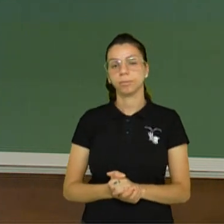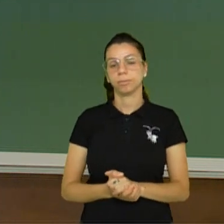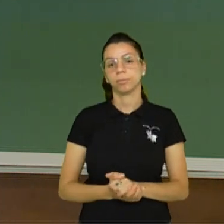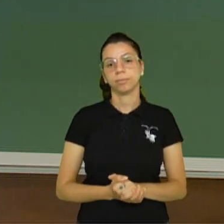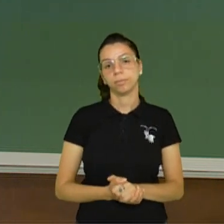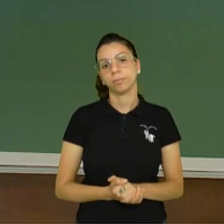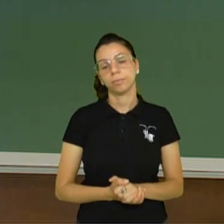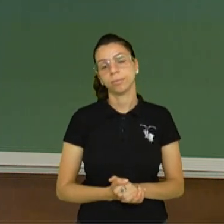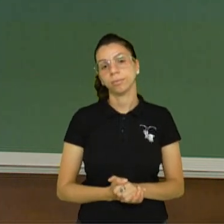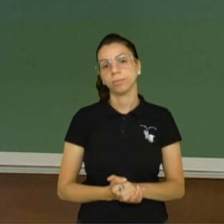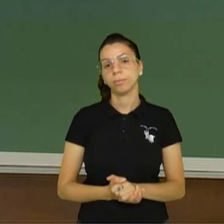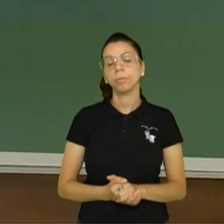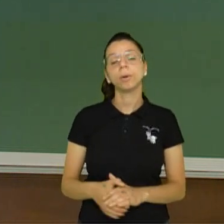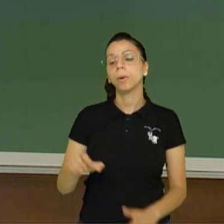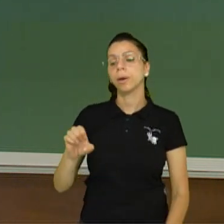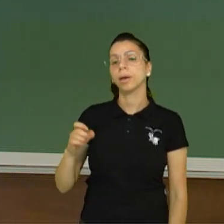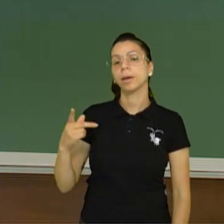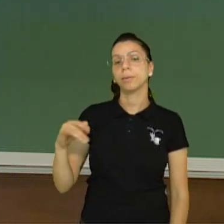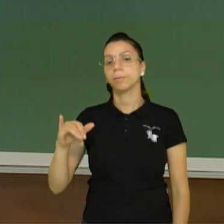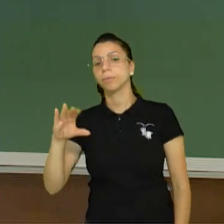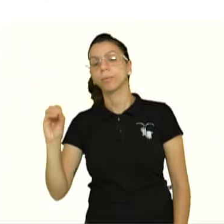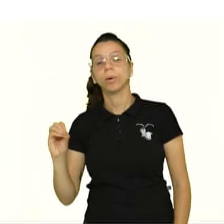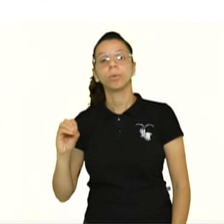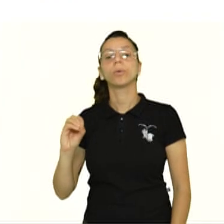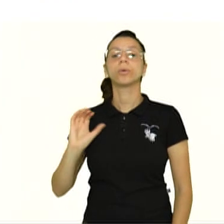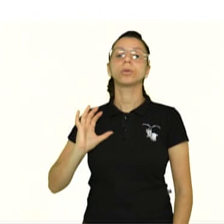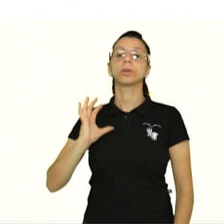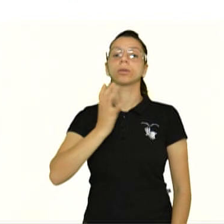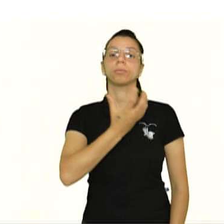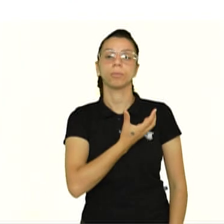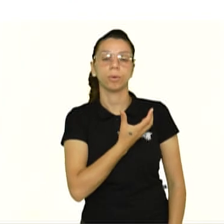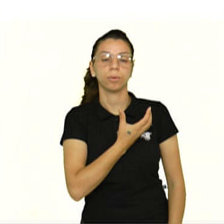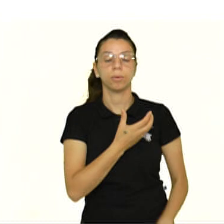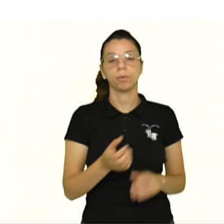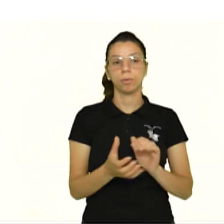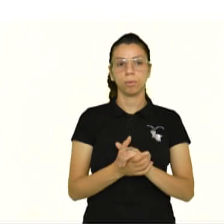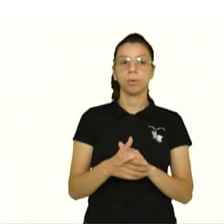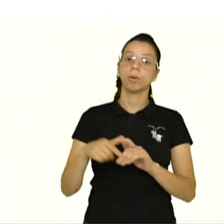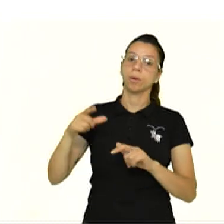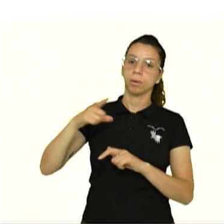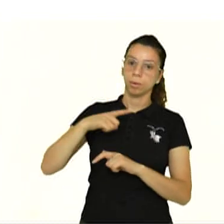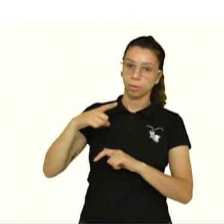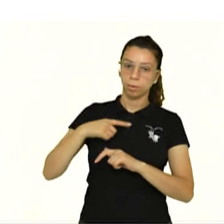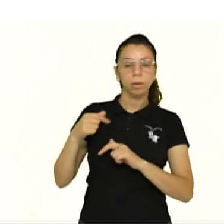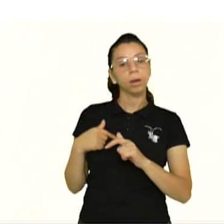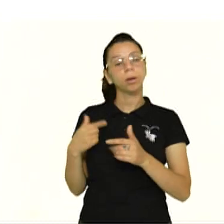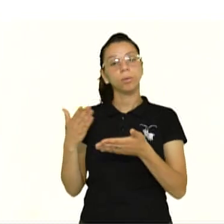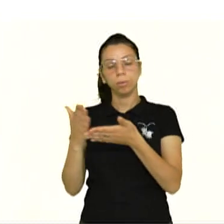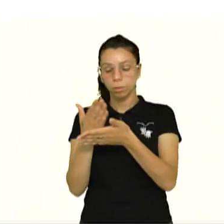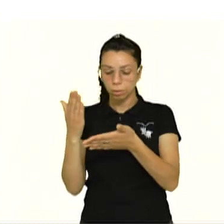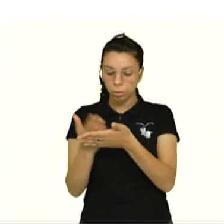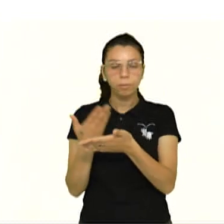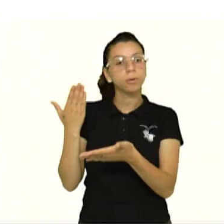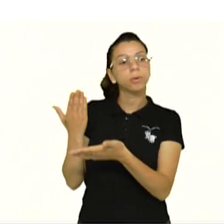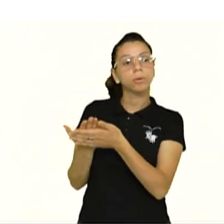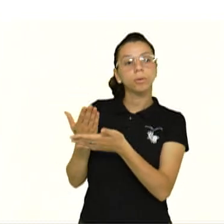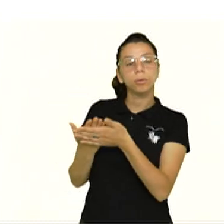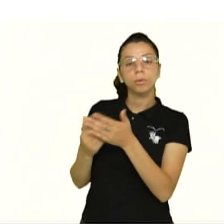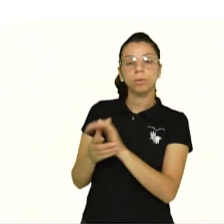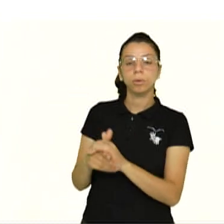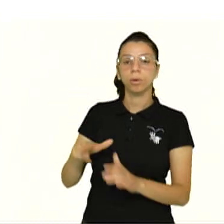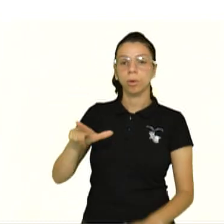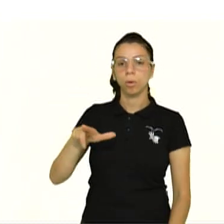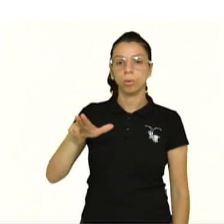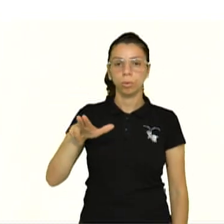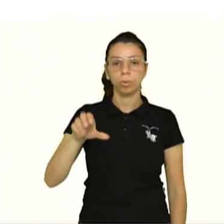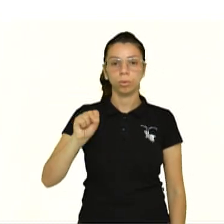Então, qual que é o épico ali do Luís Vaz de Camões? Né, nós temos a obra muito estudada ali no ensino médio, que é Os